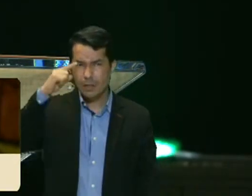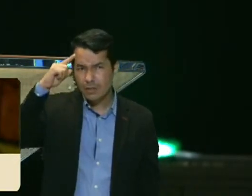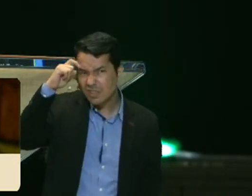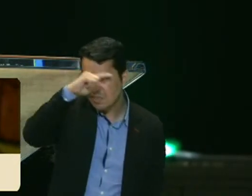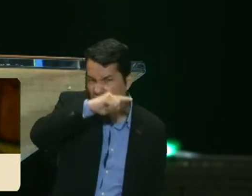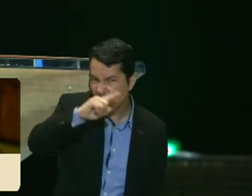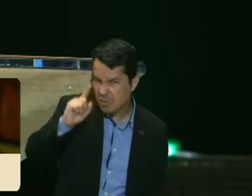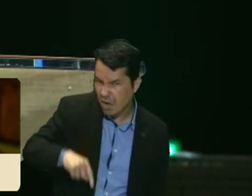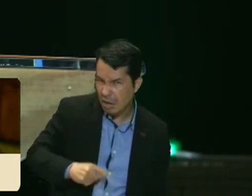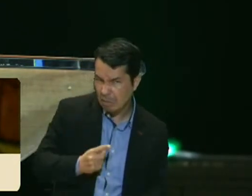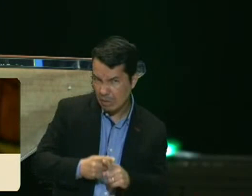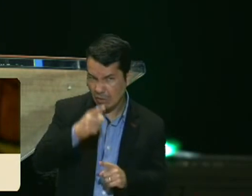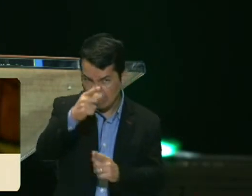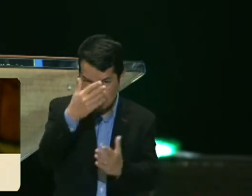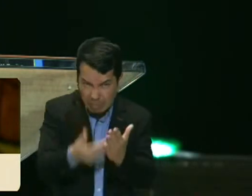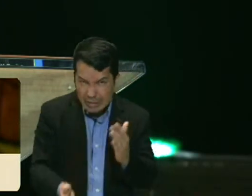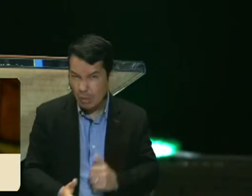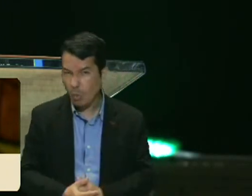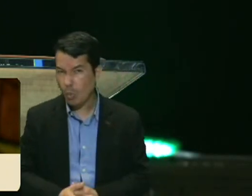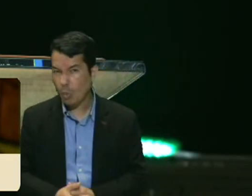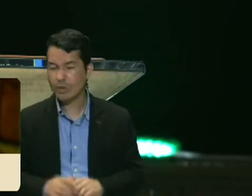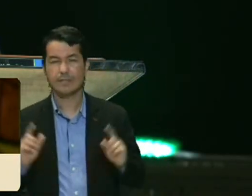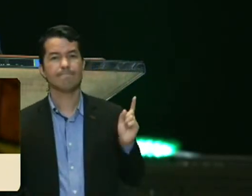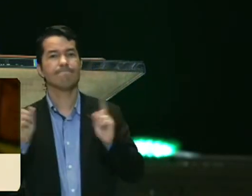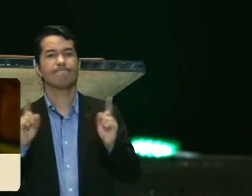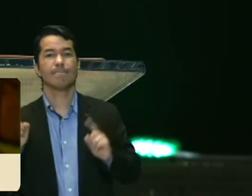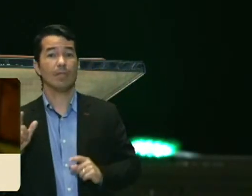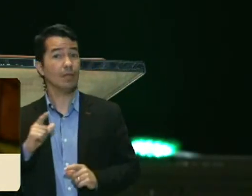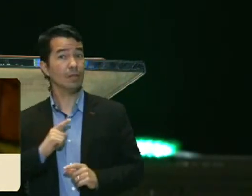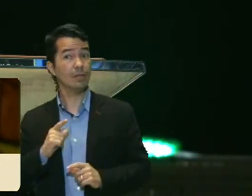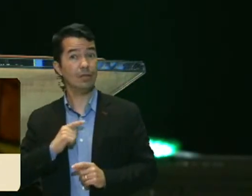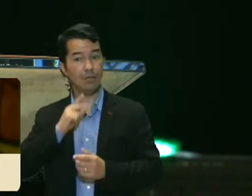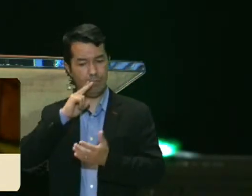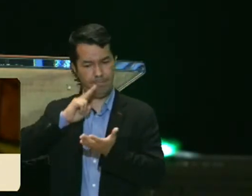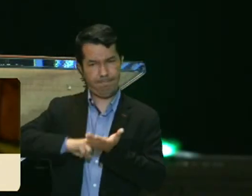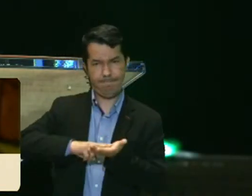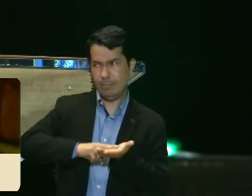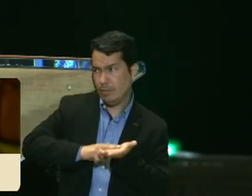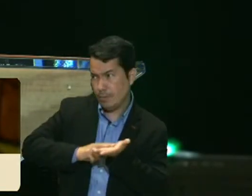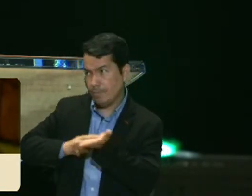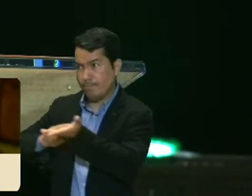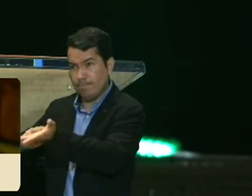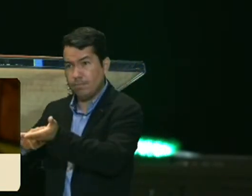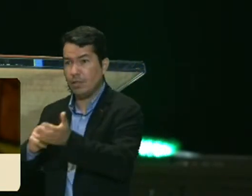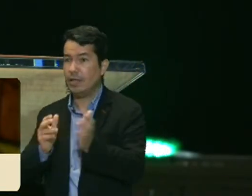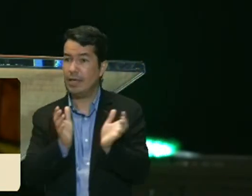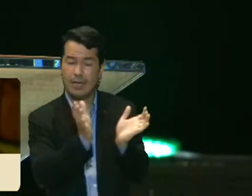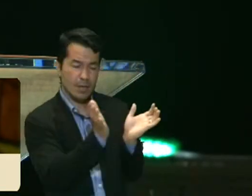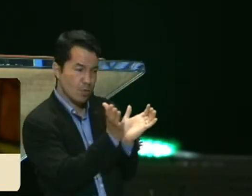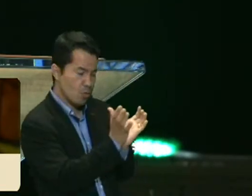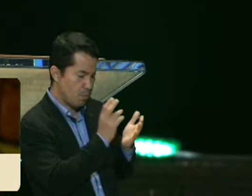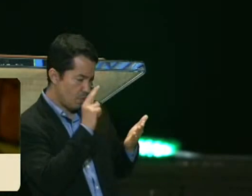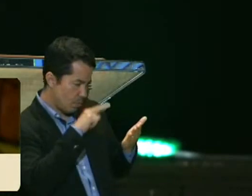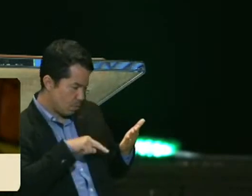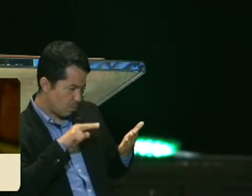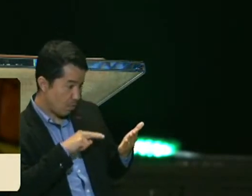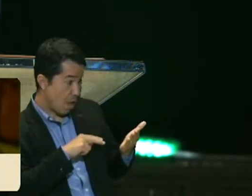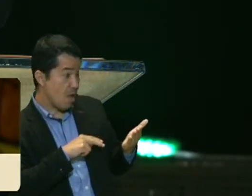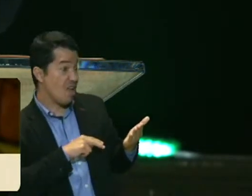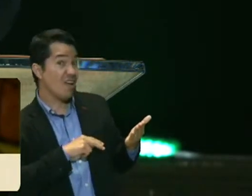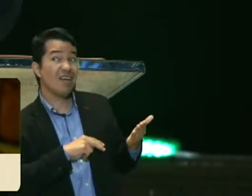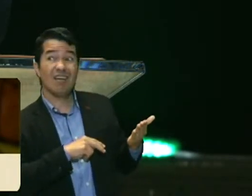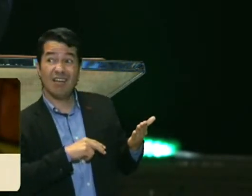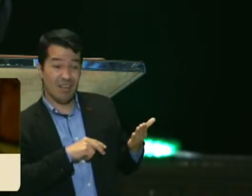Todas estas lembranças que foram retratadas nessa carta para Filipos, Paulo estava justamente colocando que elas não